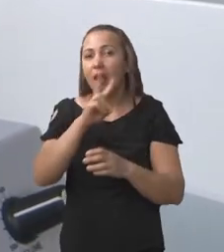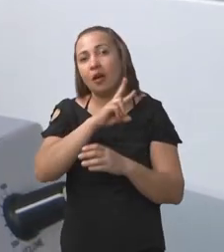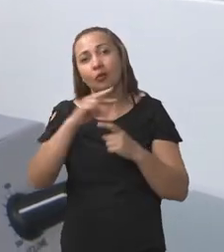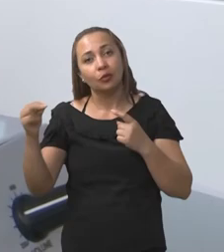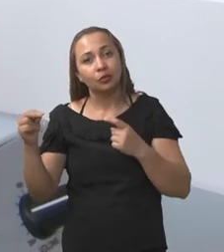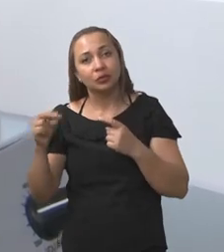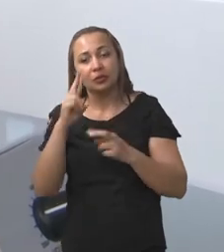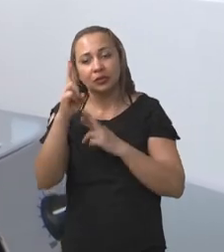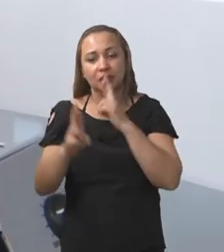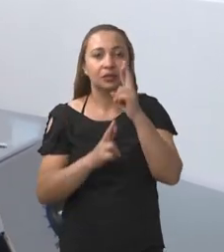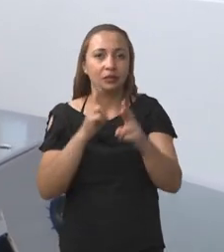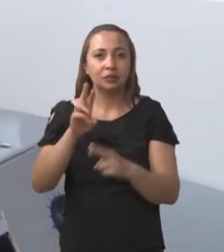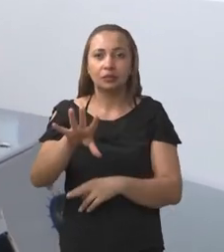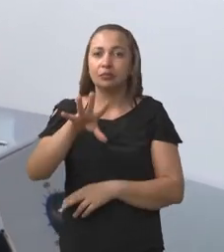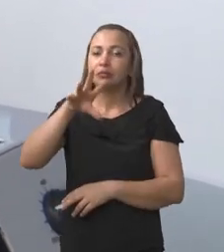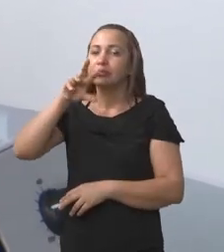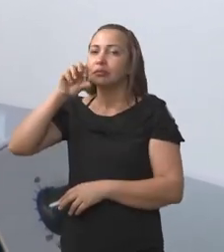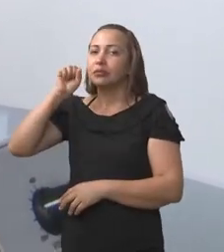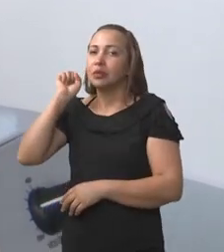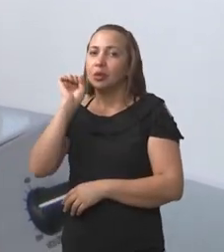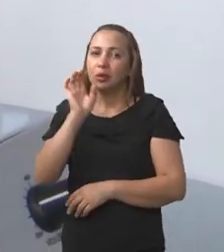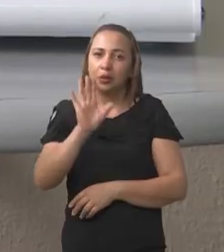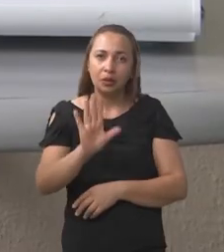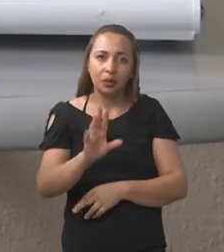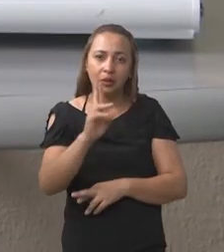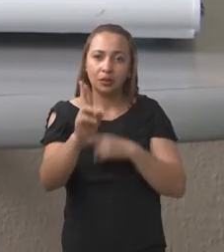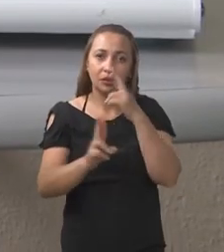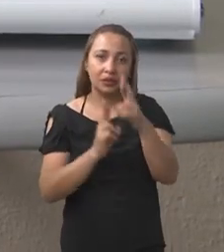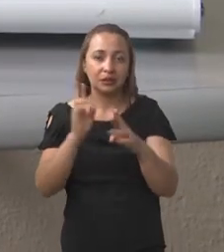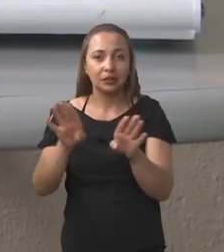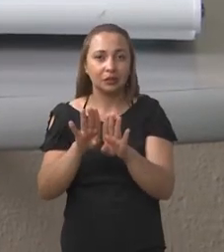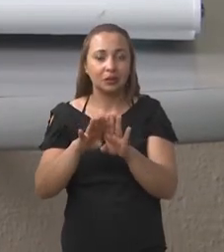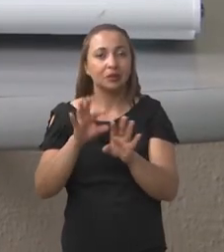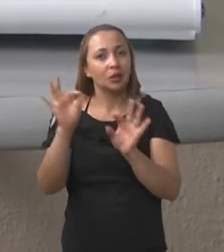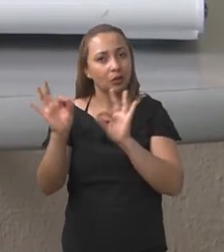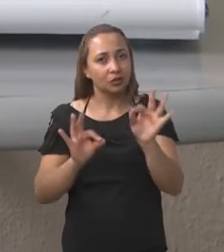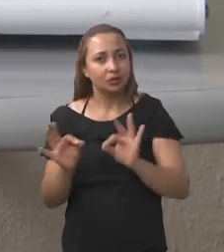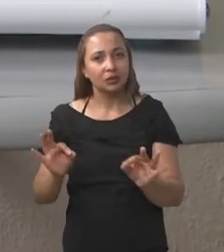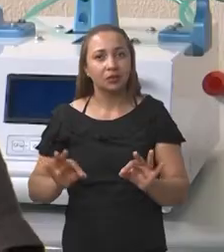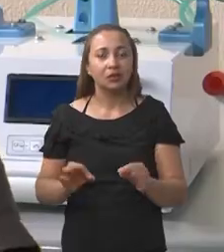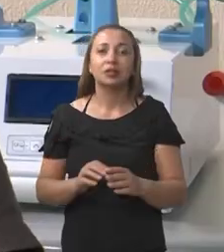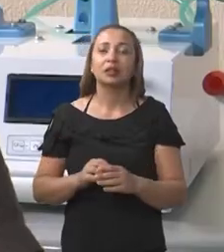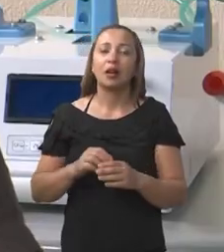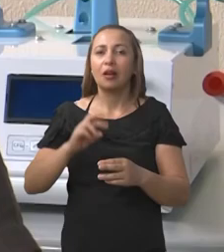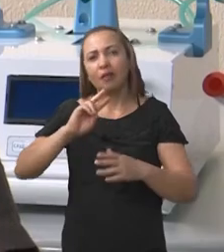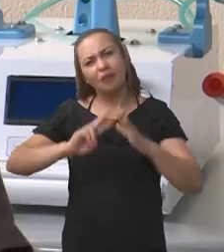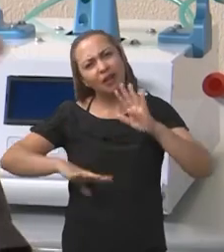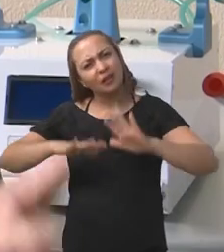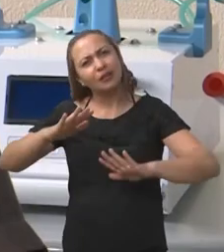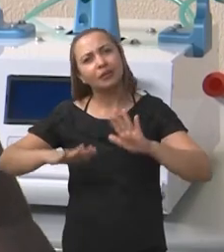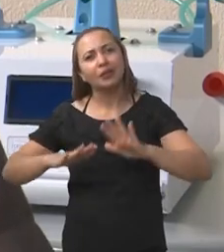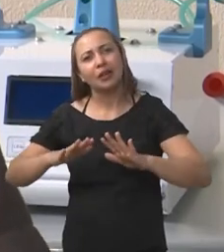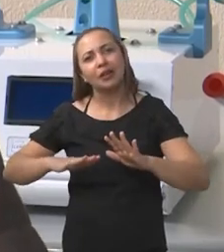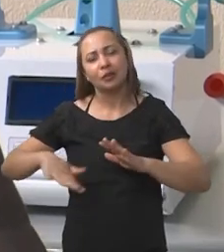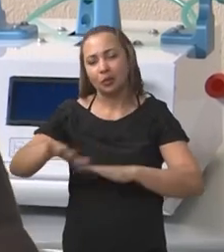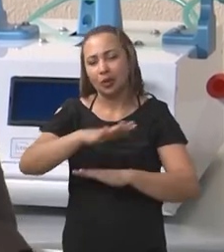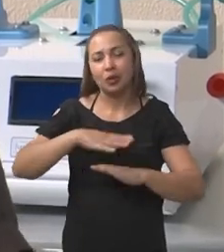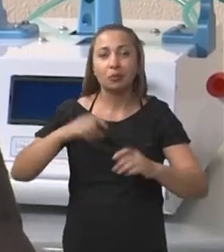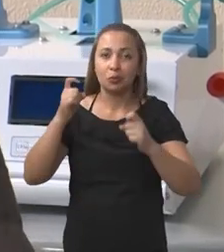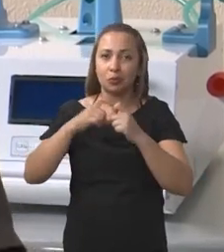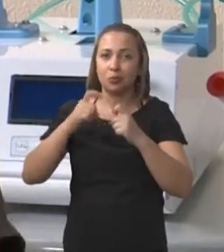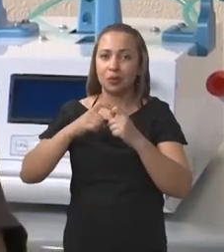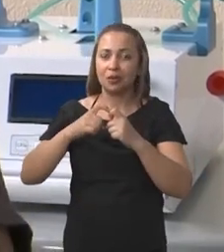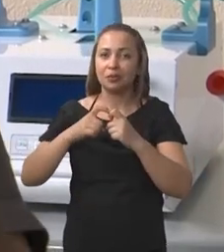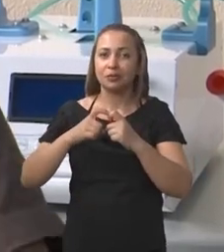velocidade, a relação inspiração-expiração, né, que também pode ser controlada. Isso são variáveis do campo médico, né? A gente pegou